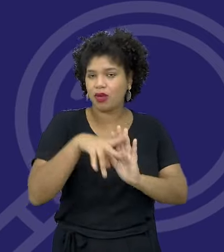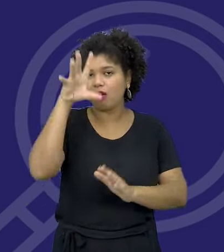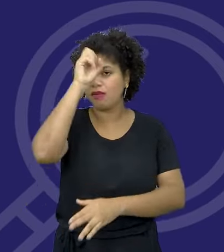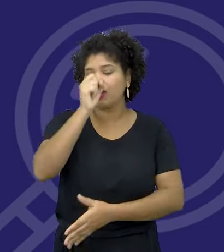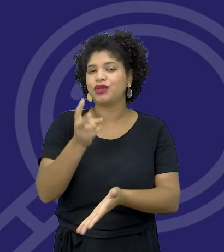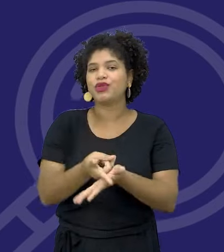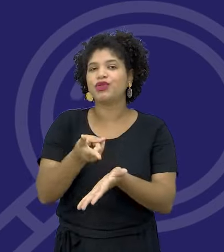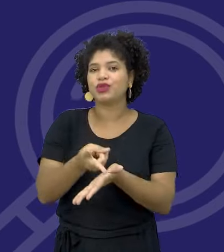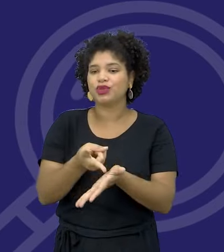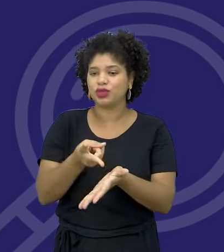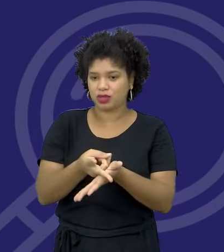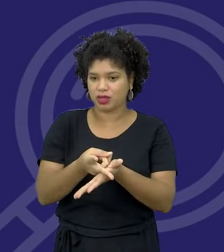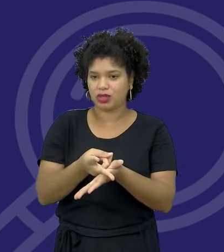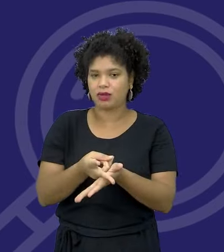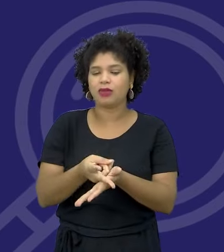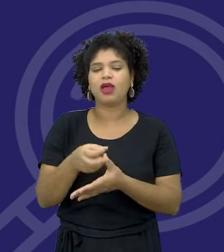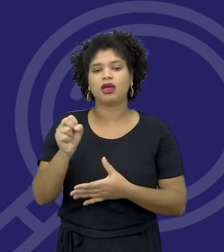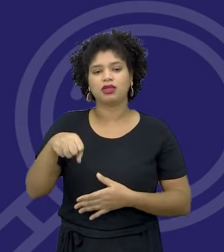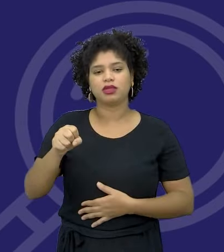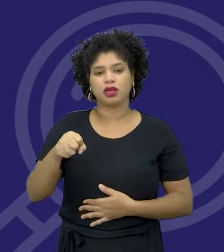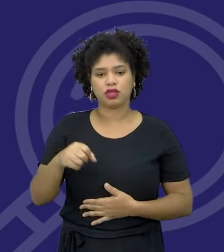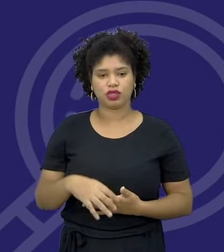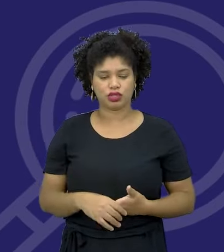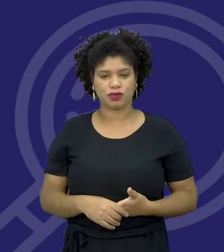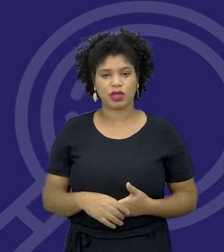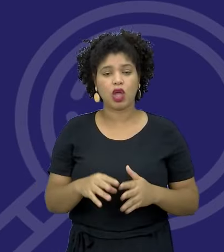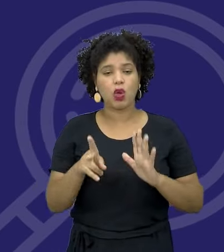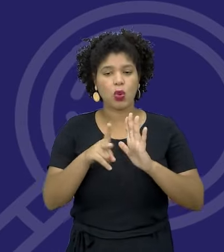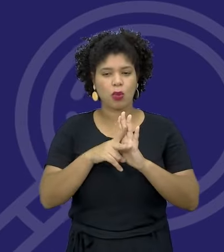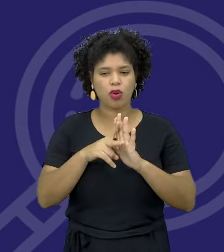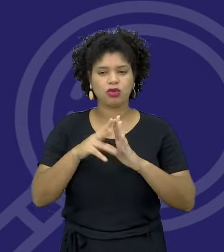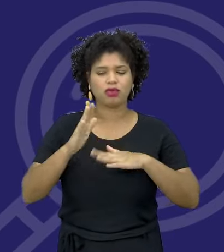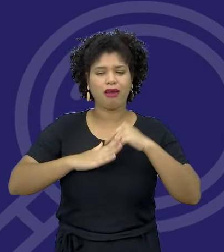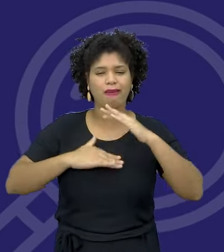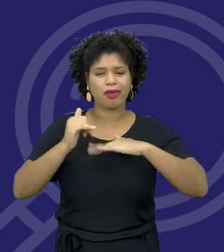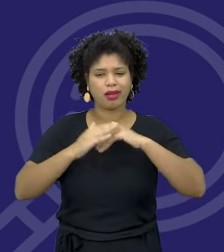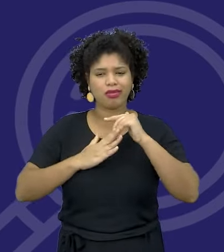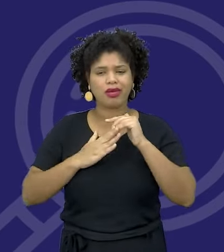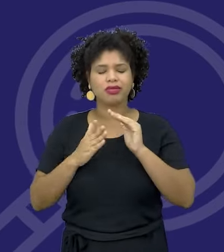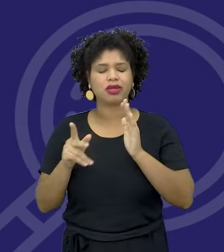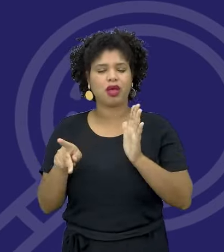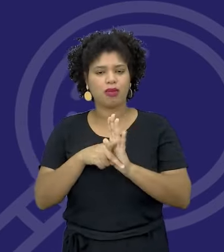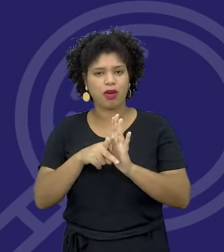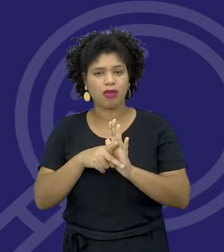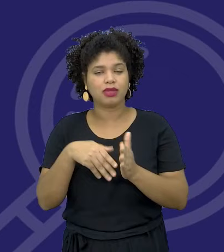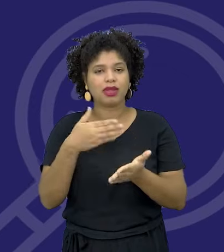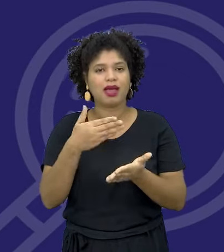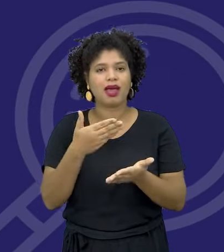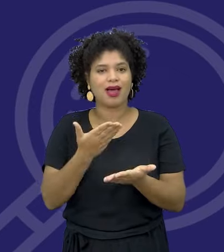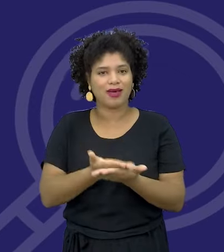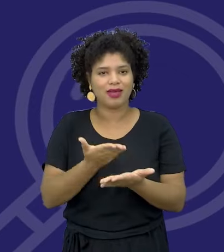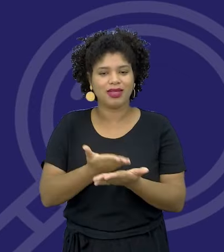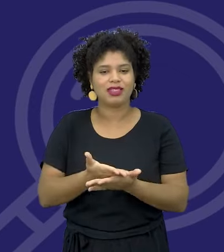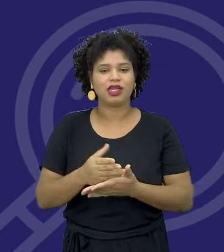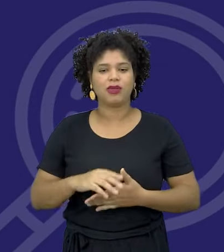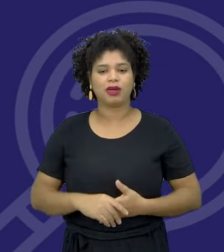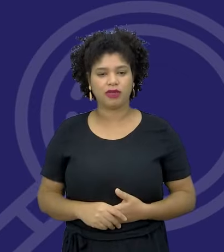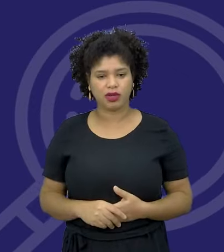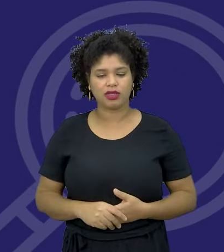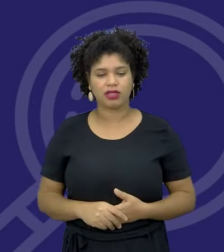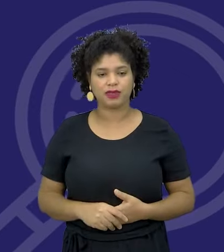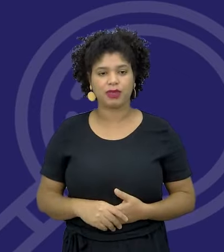Sempre. Vamos verificar a habilidade que desejamos trabalhar na aula. Então, nesse